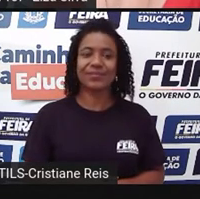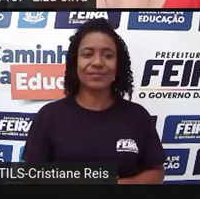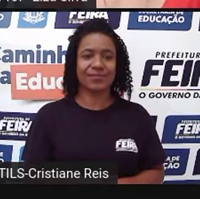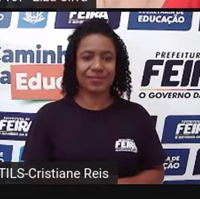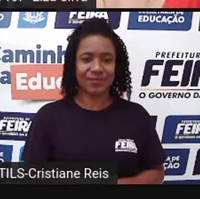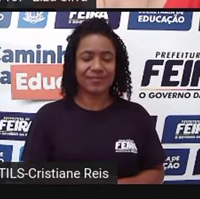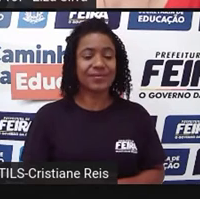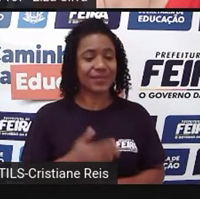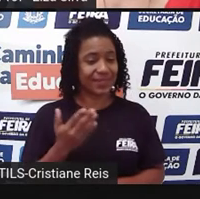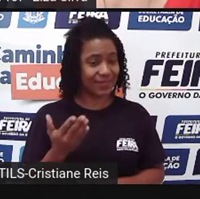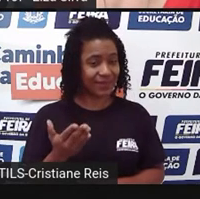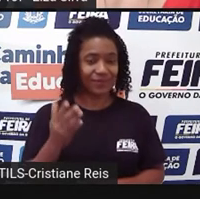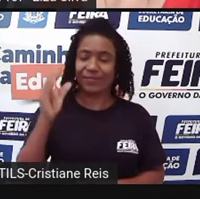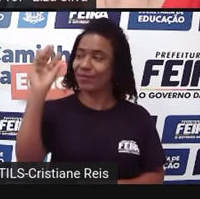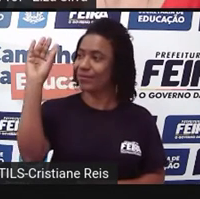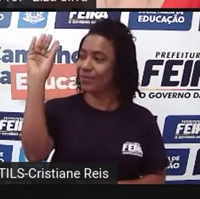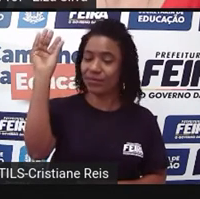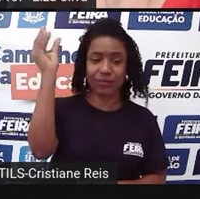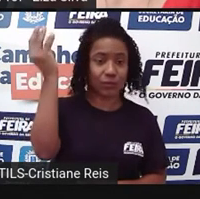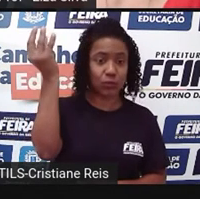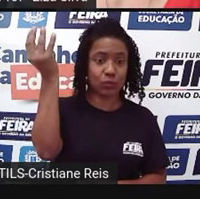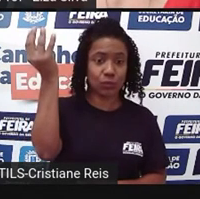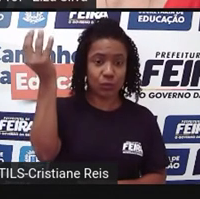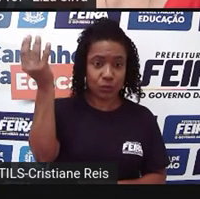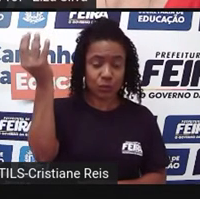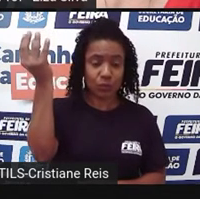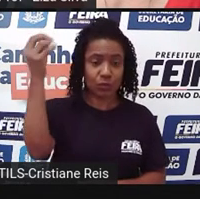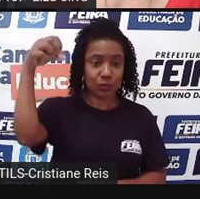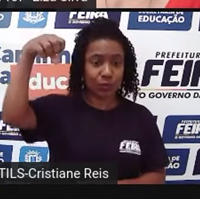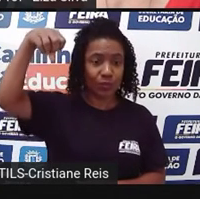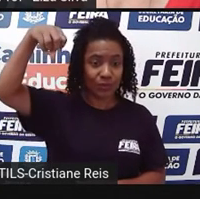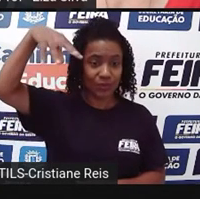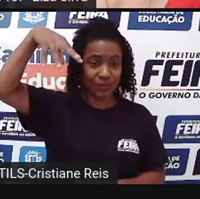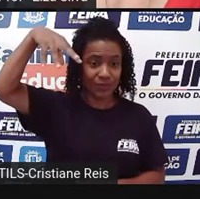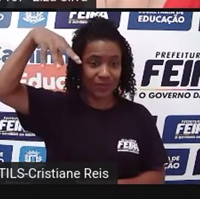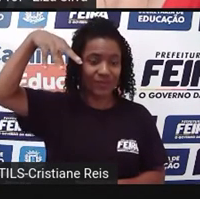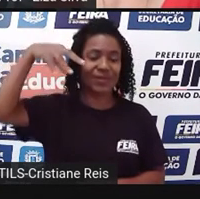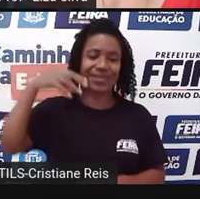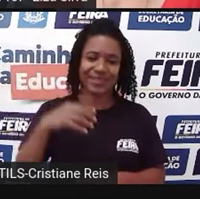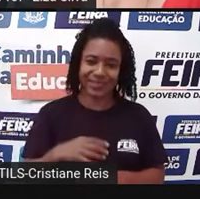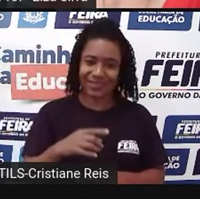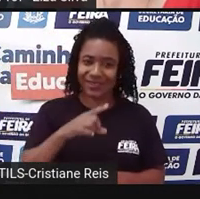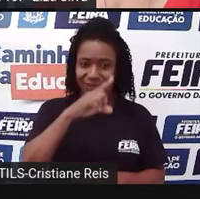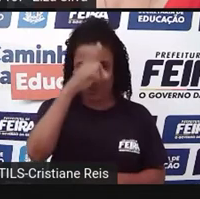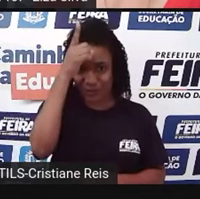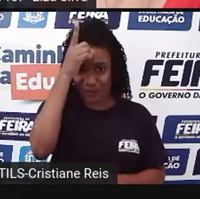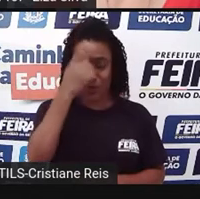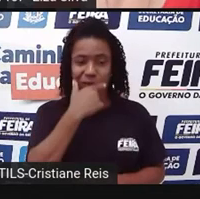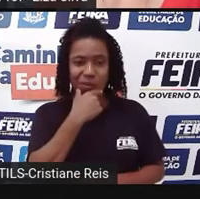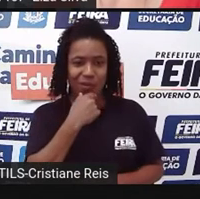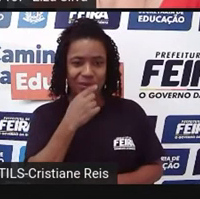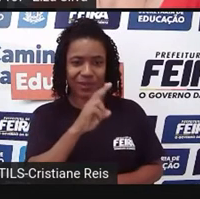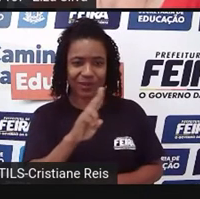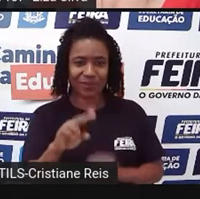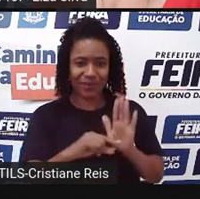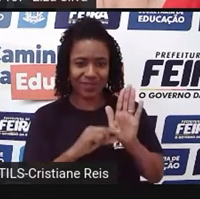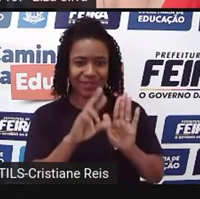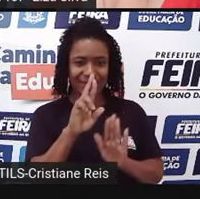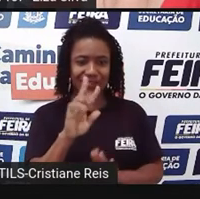lâmpadas incandescentes foram inventadas Em 1880 por Thomas Edison